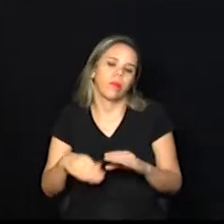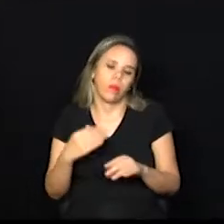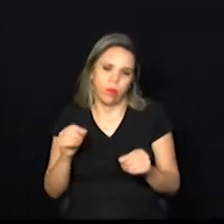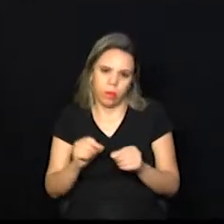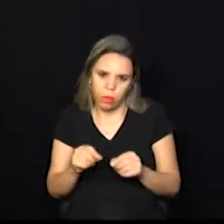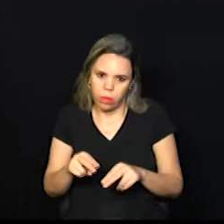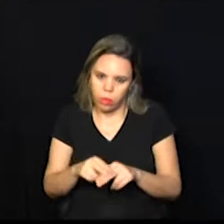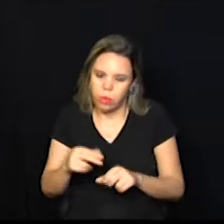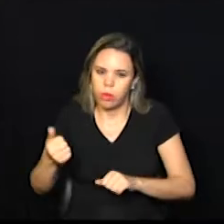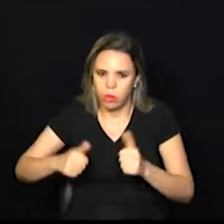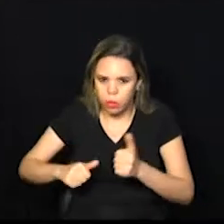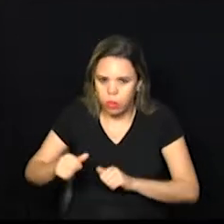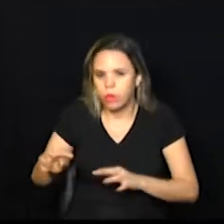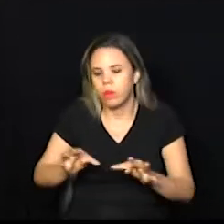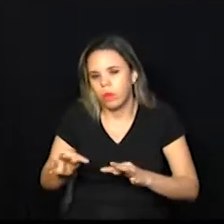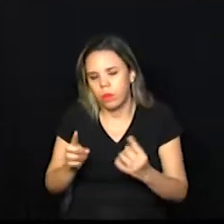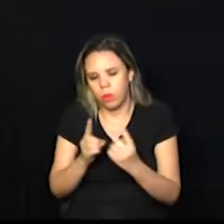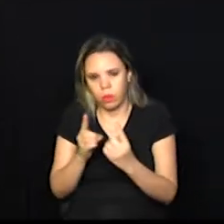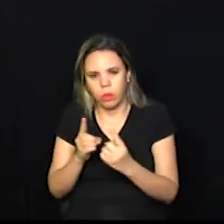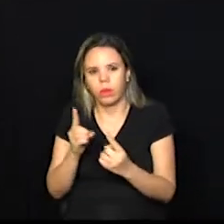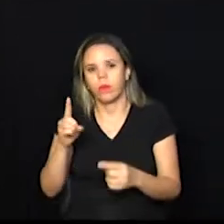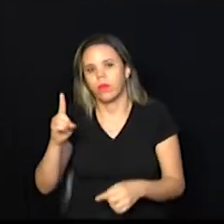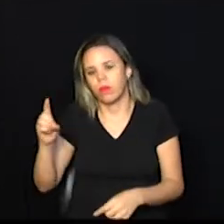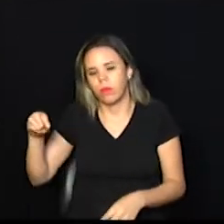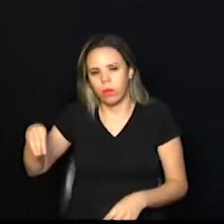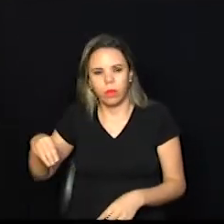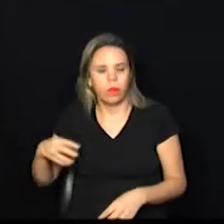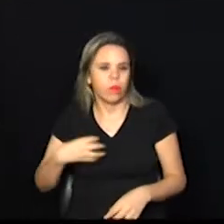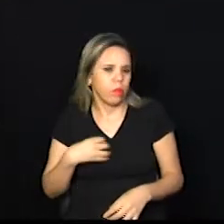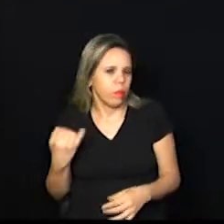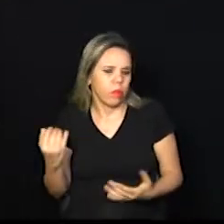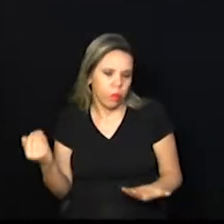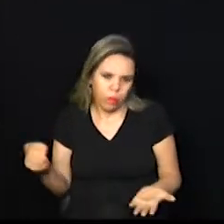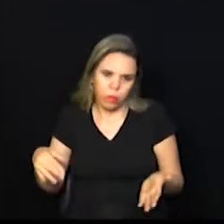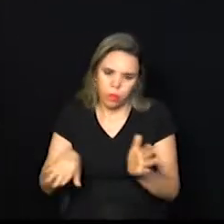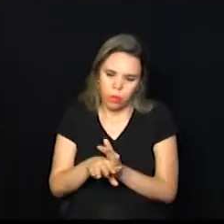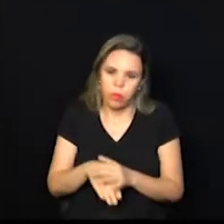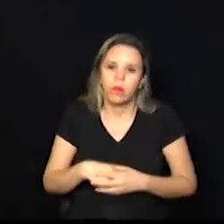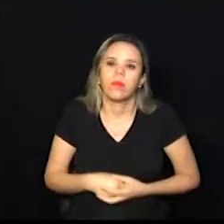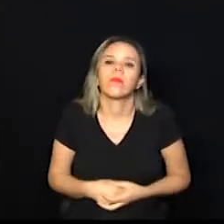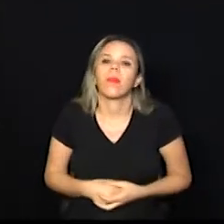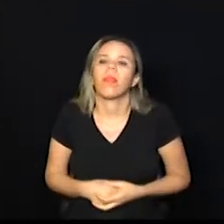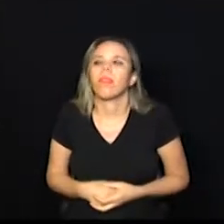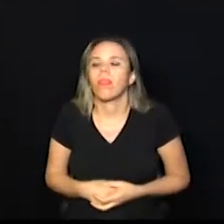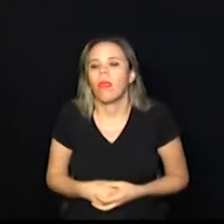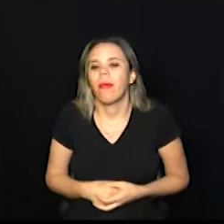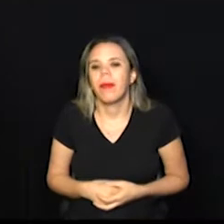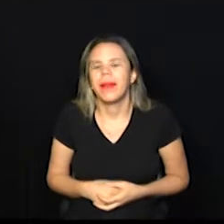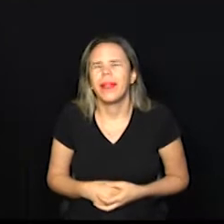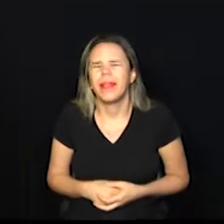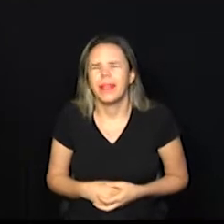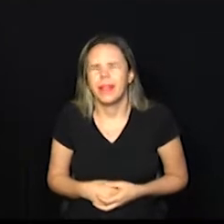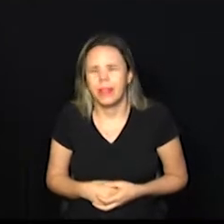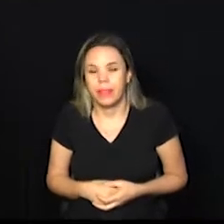uma triagem das DDMs e tem sentido importância chegar até nós. Tá? Esse boletim de ocorrência vem para